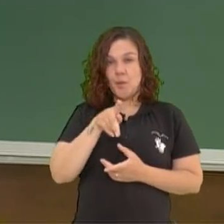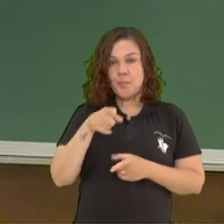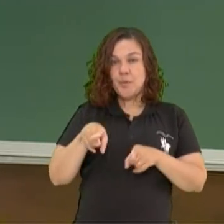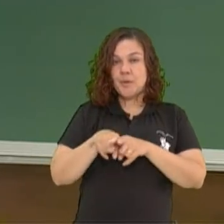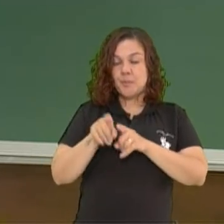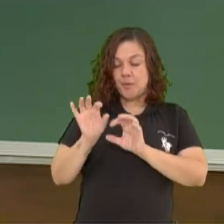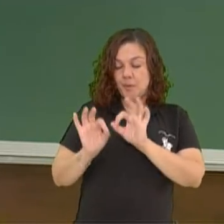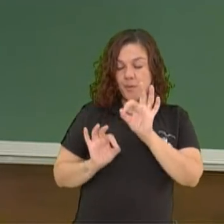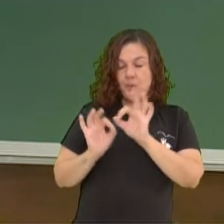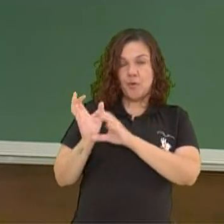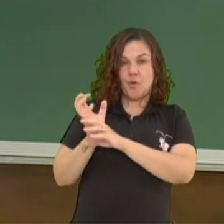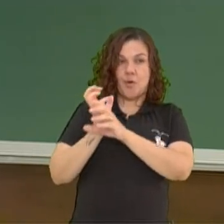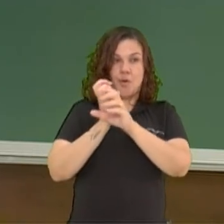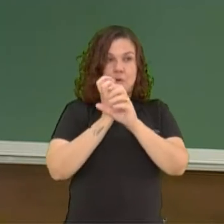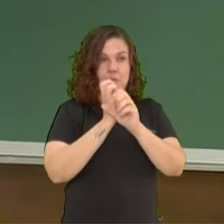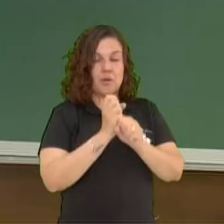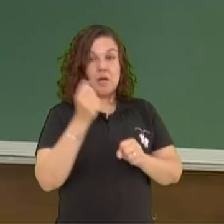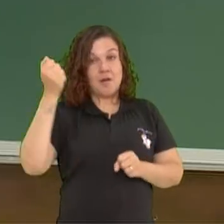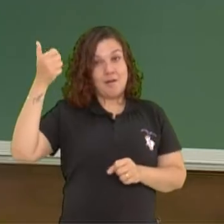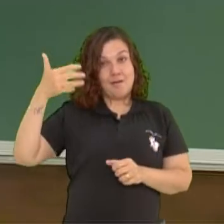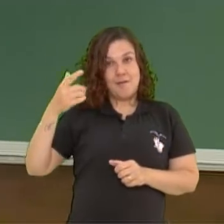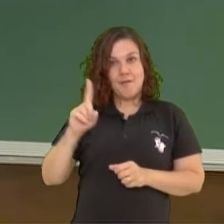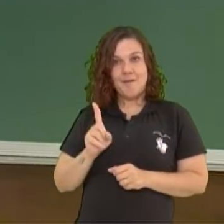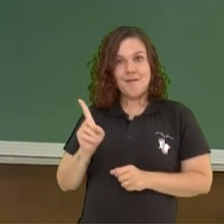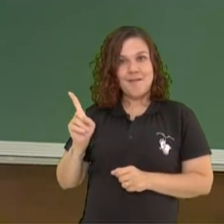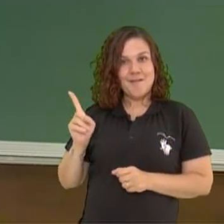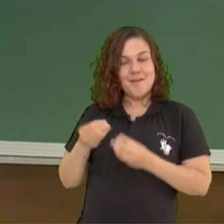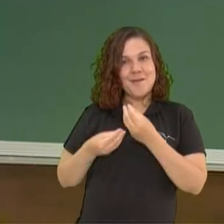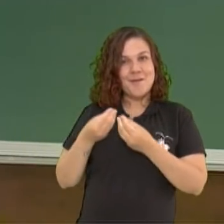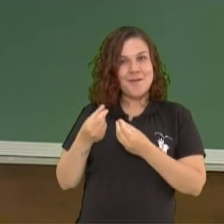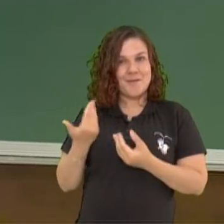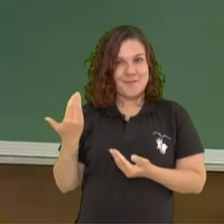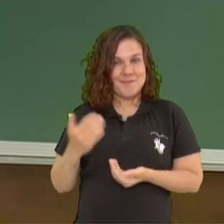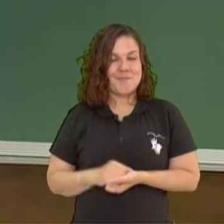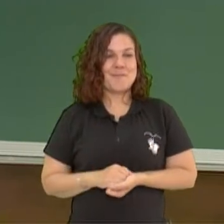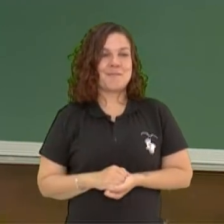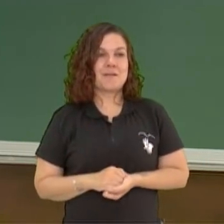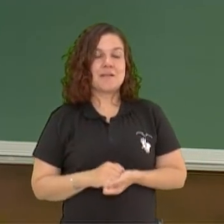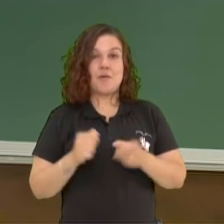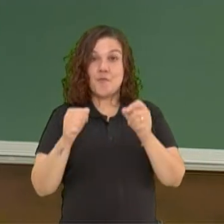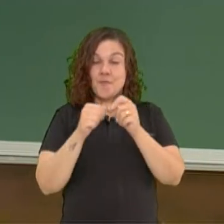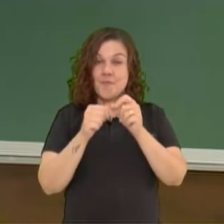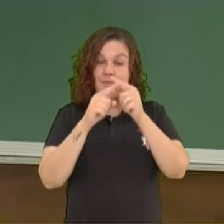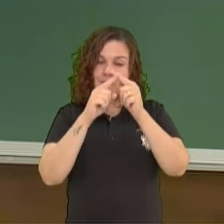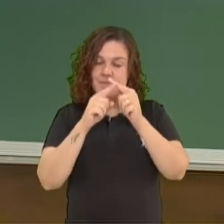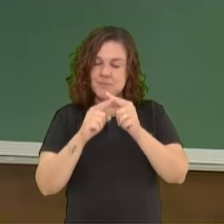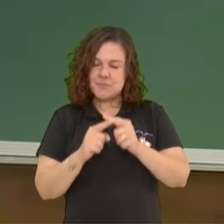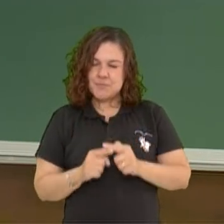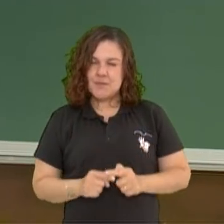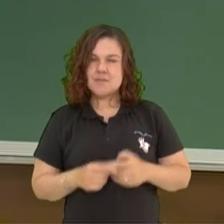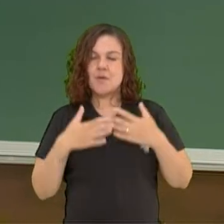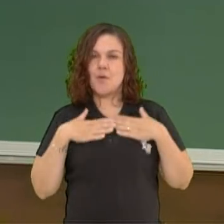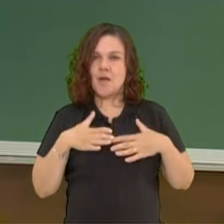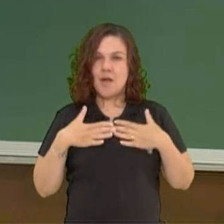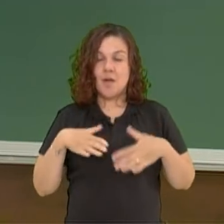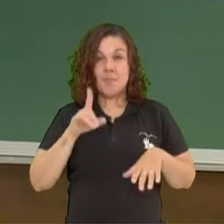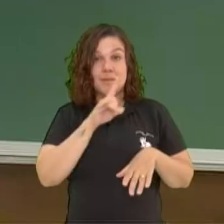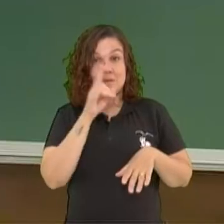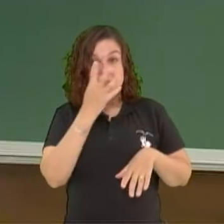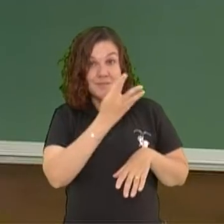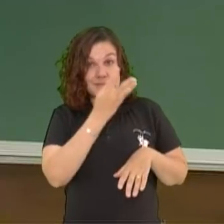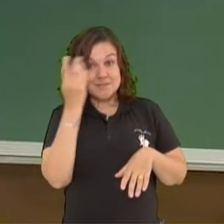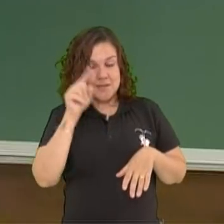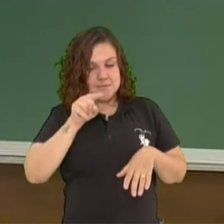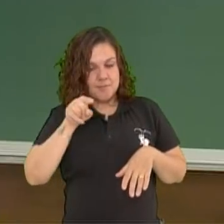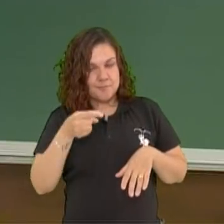ó, 0,16 vezes 0,4, tá? Então, faço essa multiplicação, esqueço da vírgula, lembra lá?